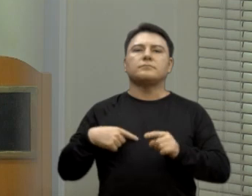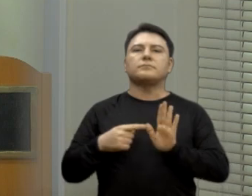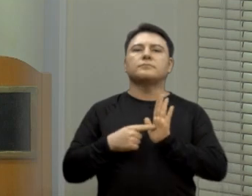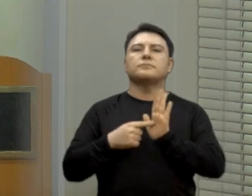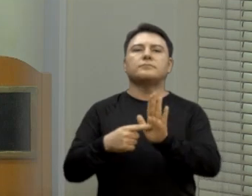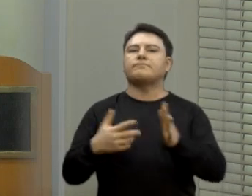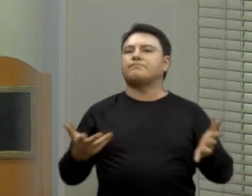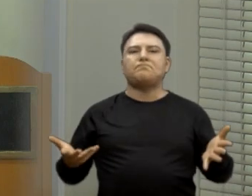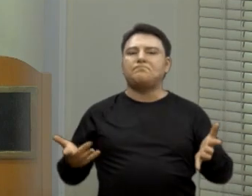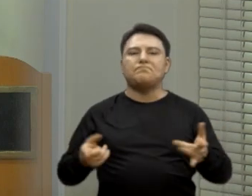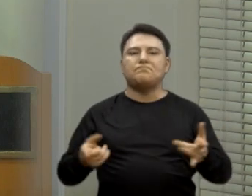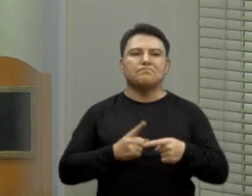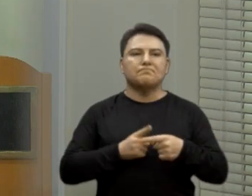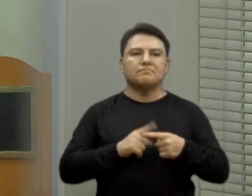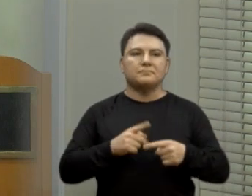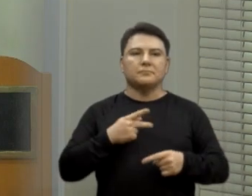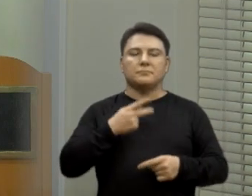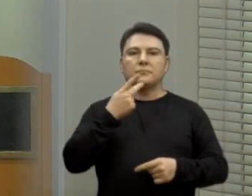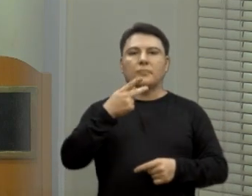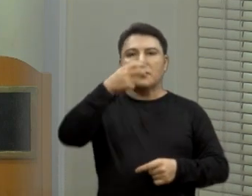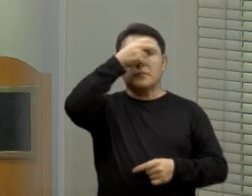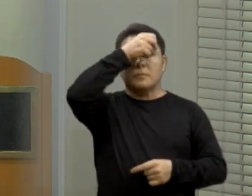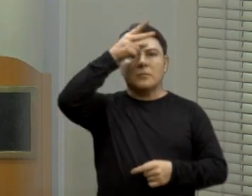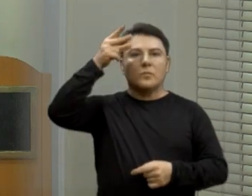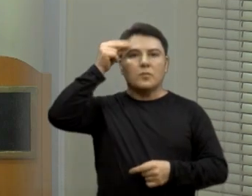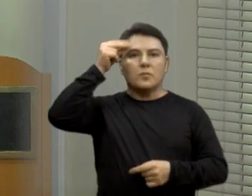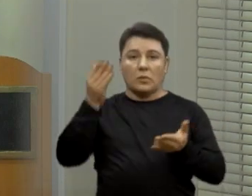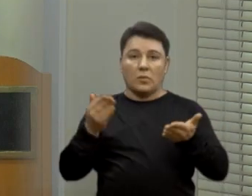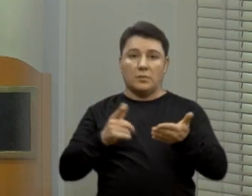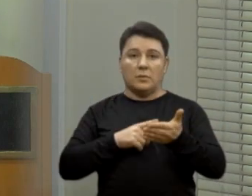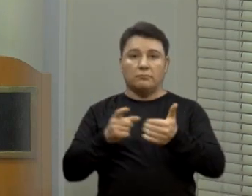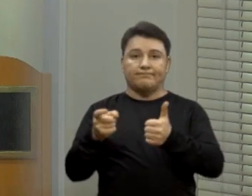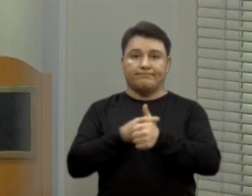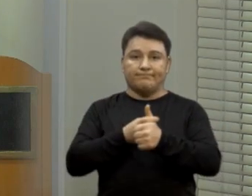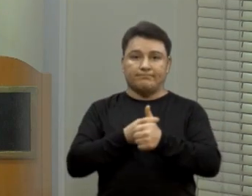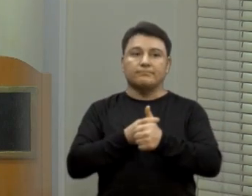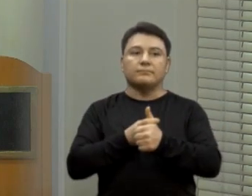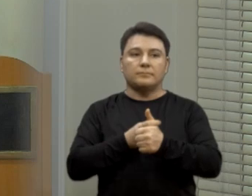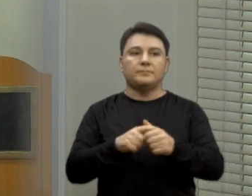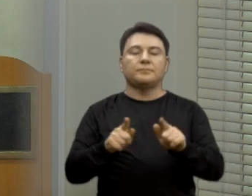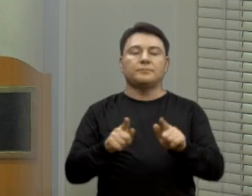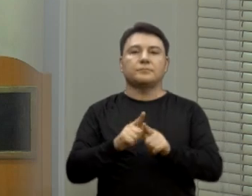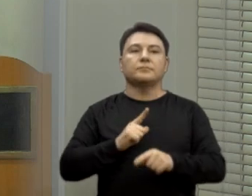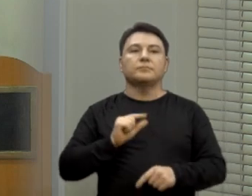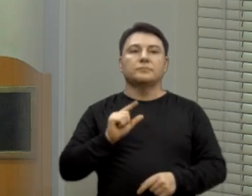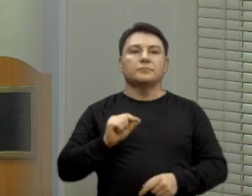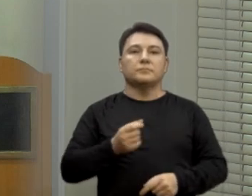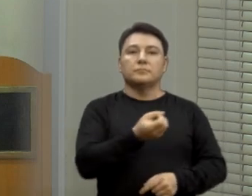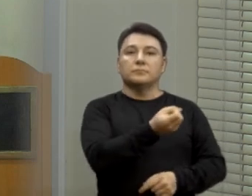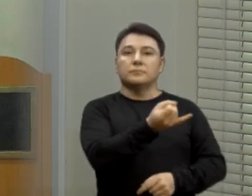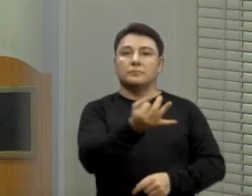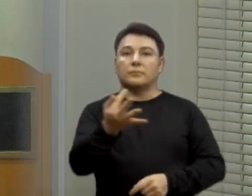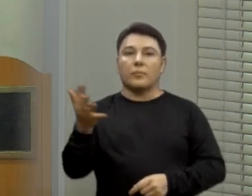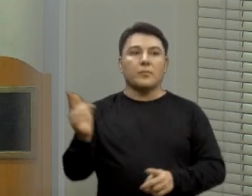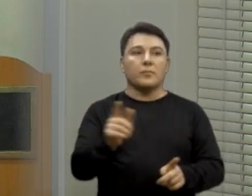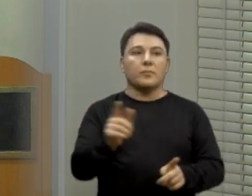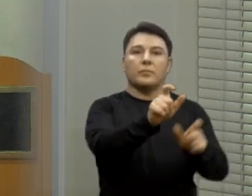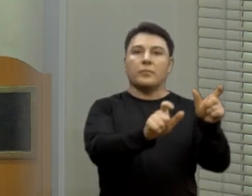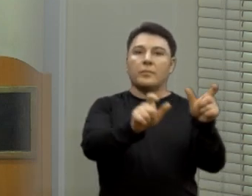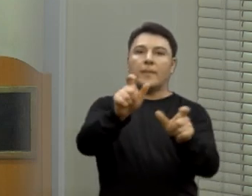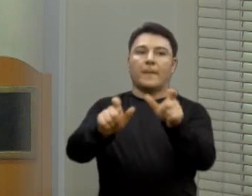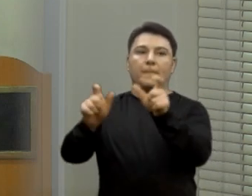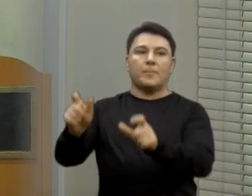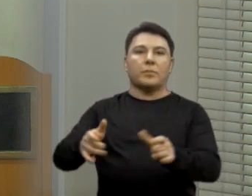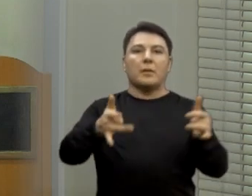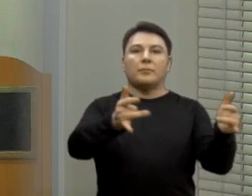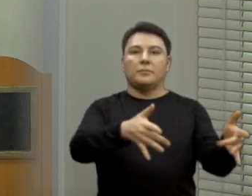aqui? Porque nós vamos falar de dívidas da prefeitura, e o quanto os cargos comissionados precisam ser exonerados o